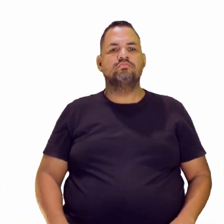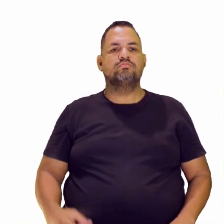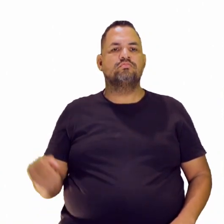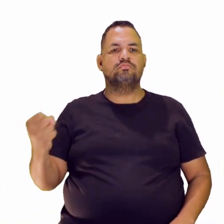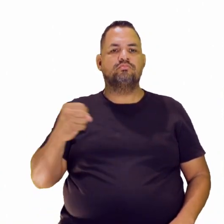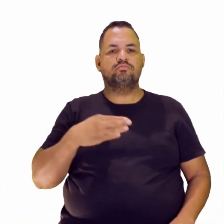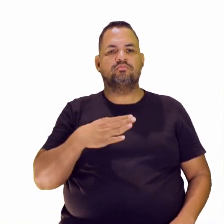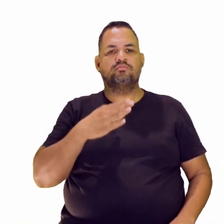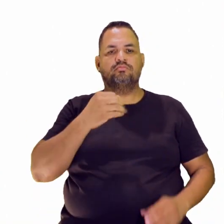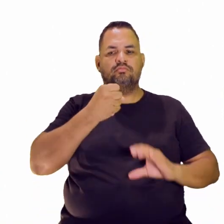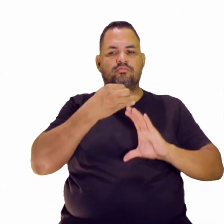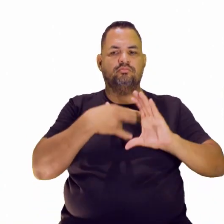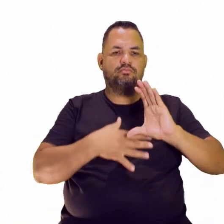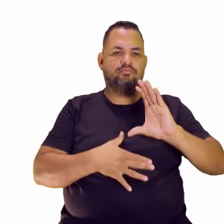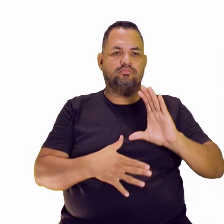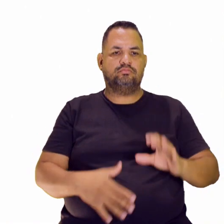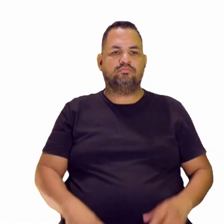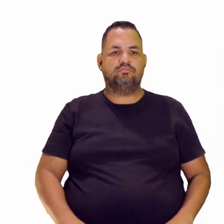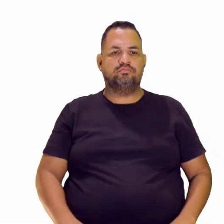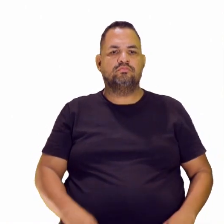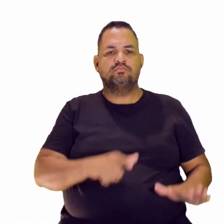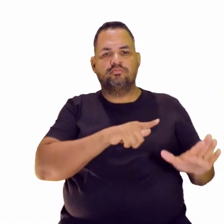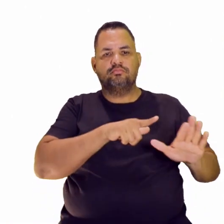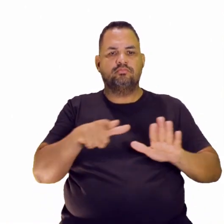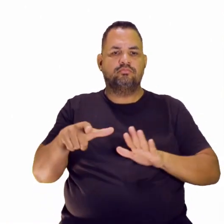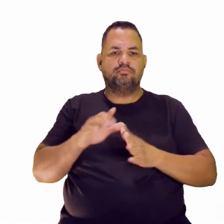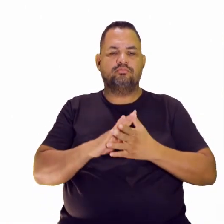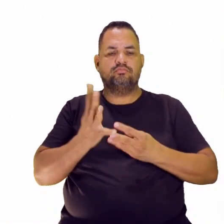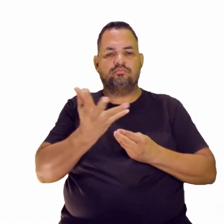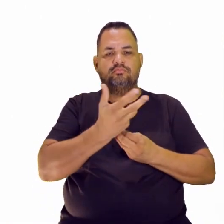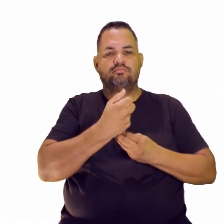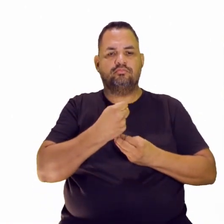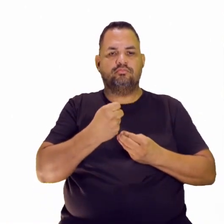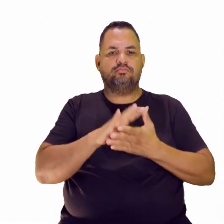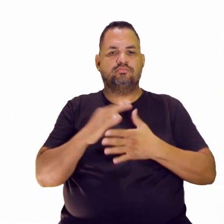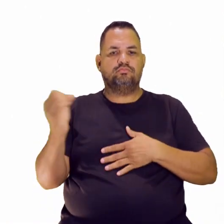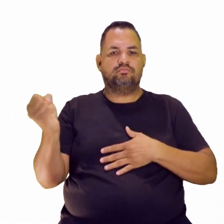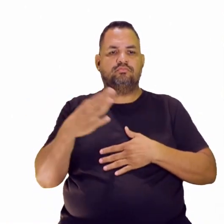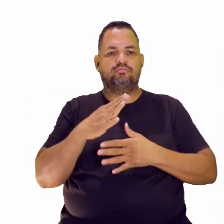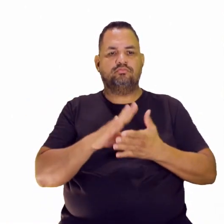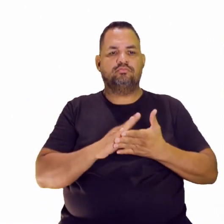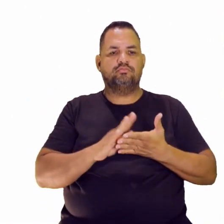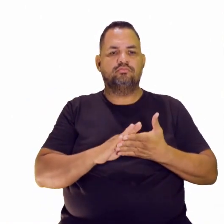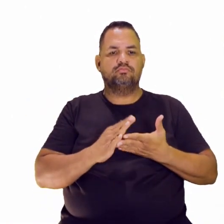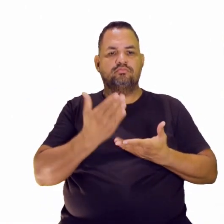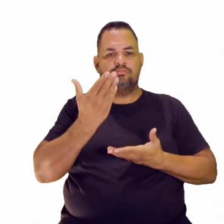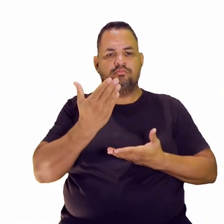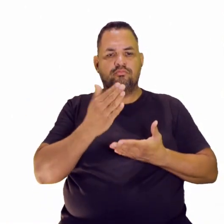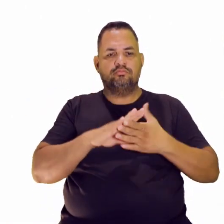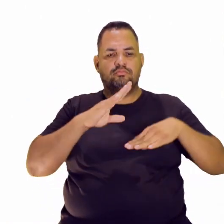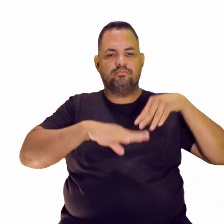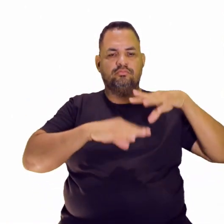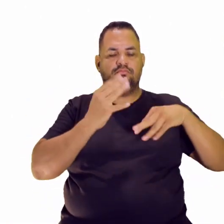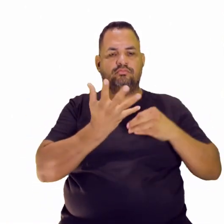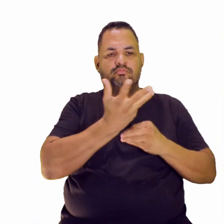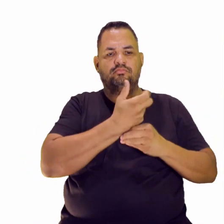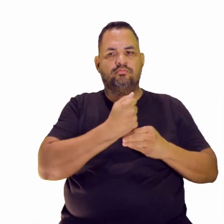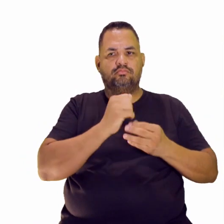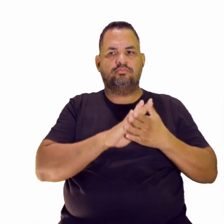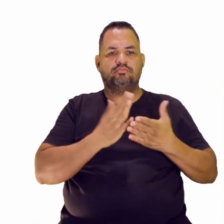o modernismo e suas características, a Semana de Arte Moderna e os artistas mais destacados,